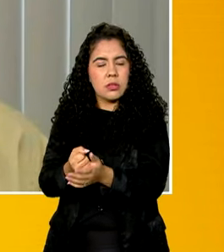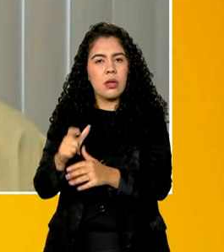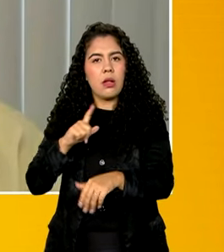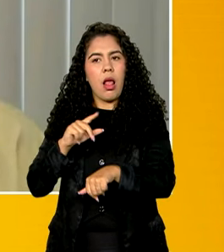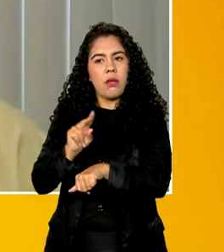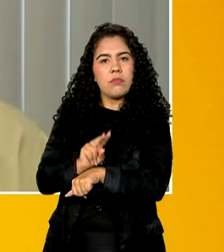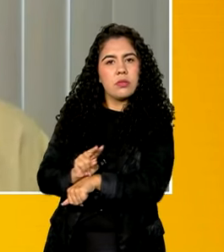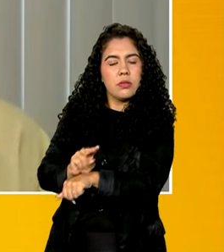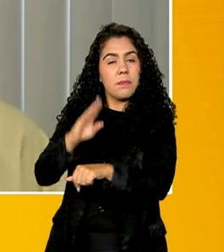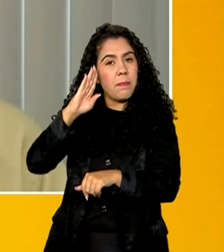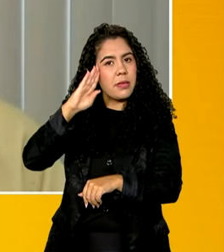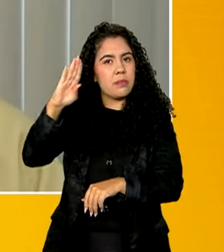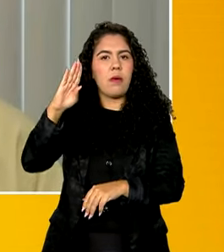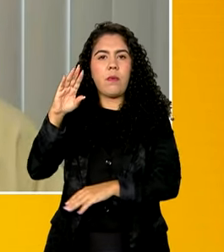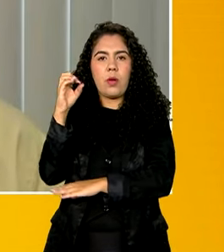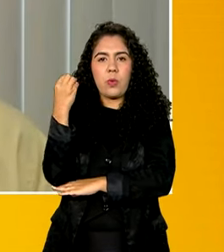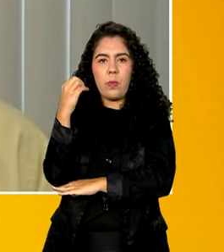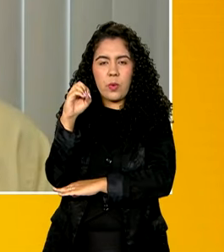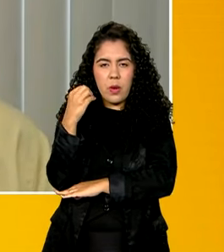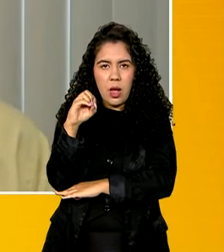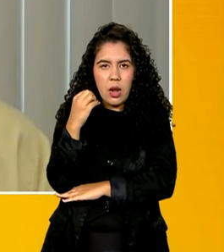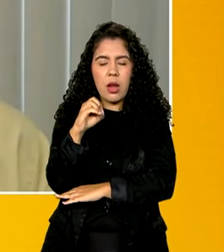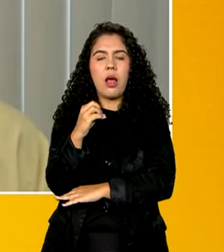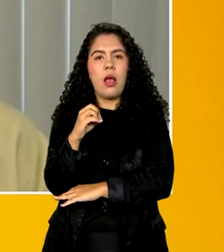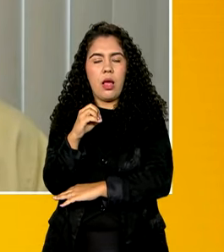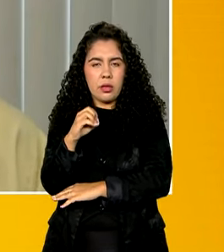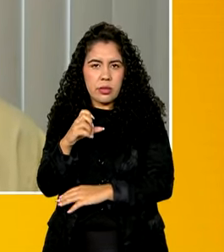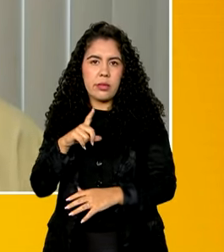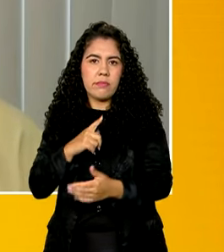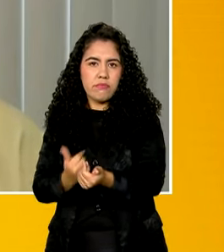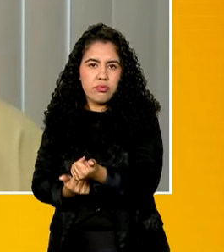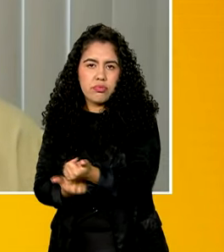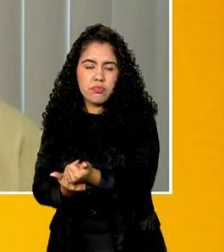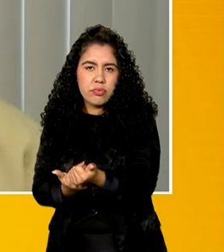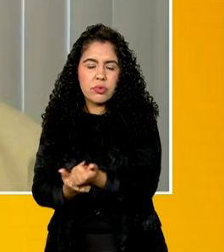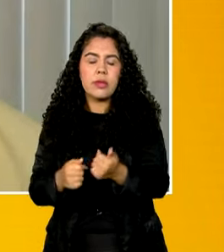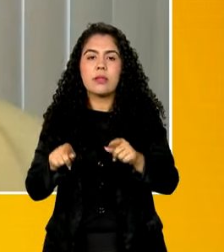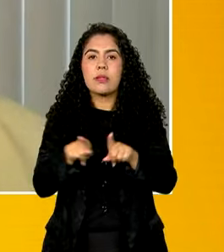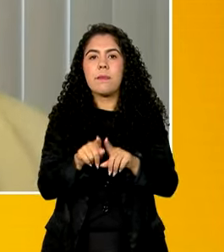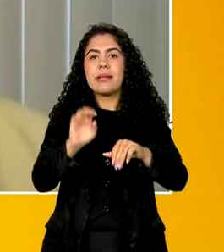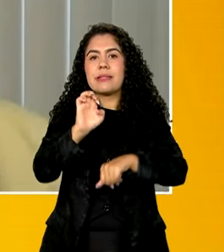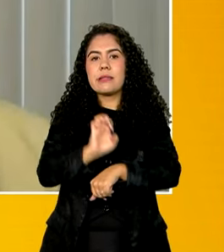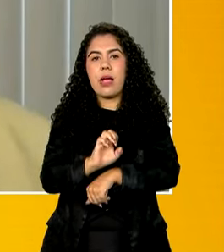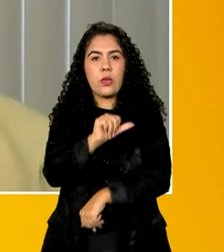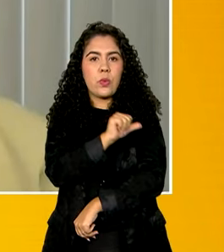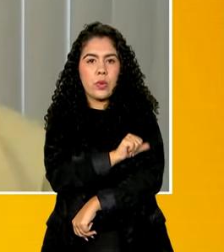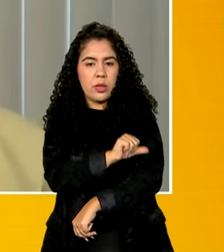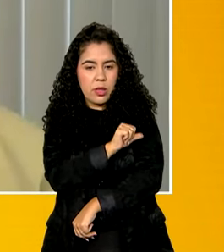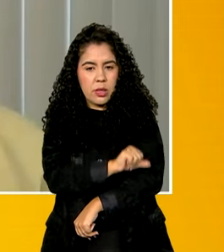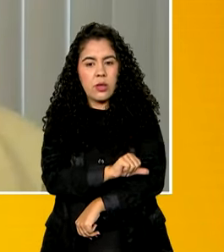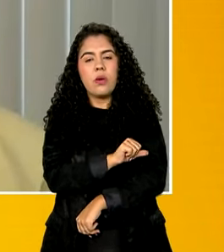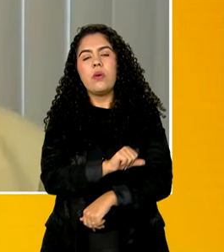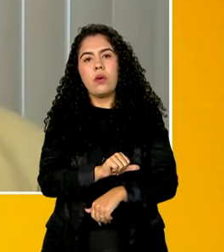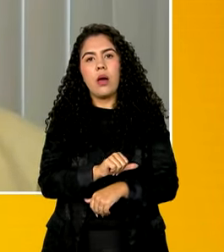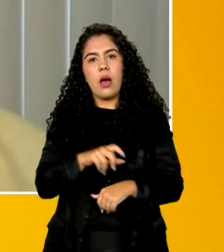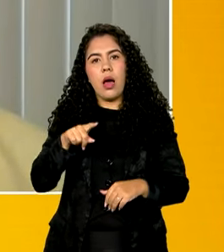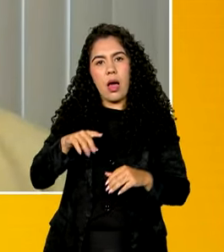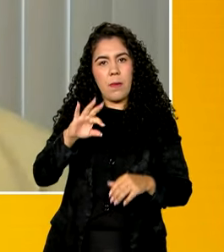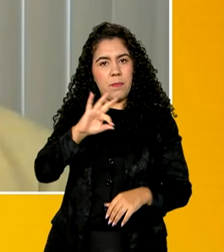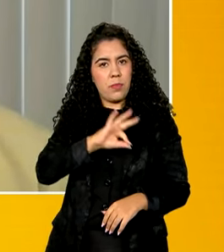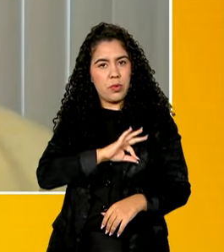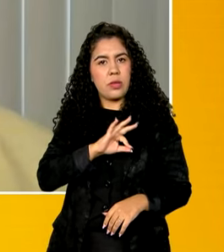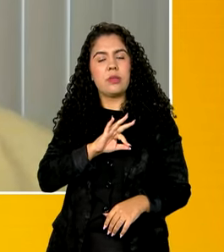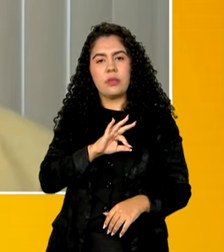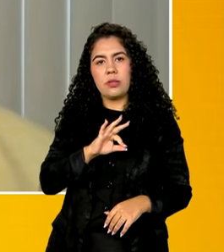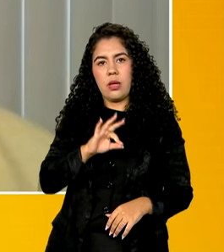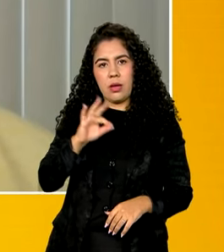Porto Alegre, principalmente, auxiliando o trabalho da Brigada em Porto Alegre. E no Rio de Janeiro, desde o primeiro momento, a Força Nacional, junto com a Polícia Rodoviária